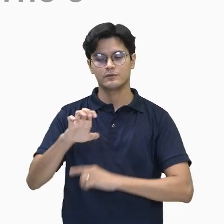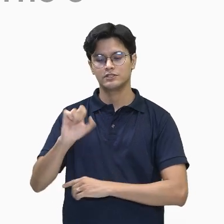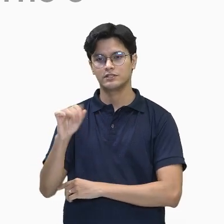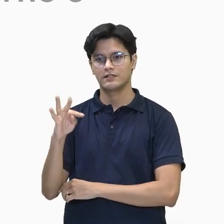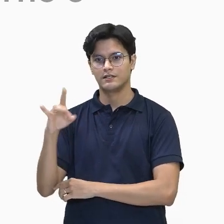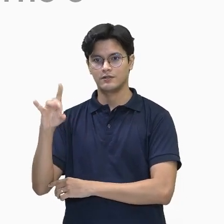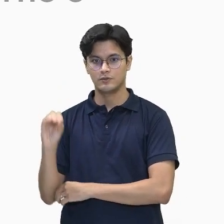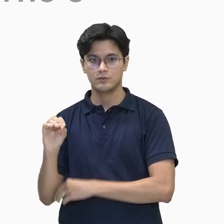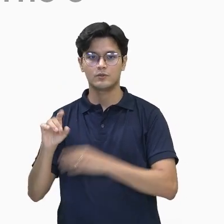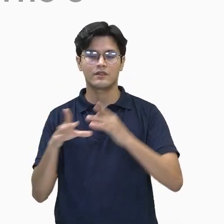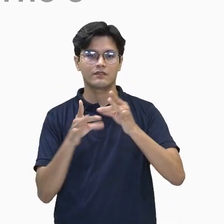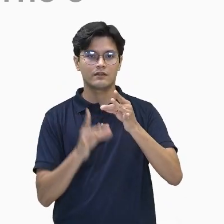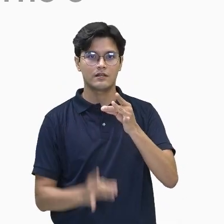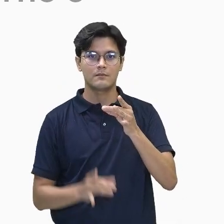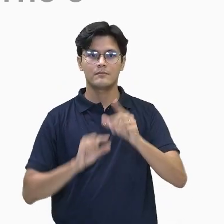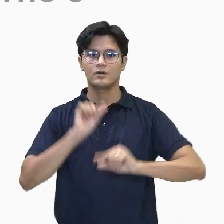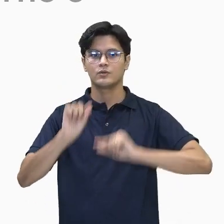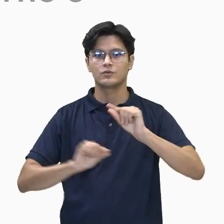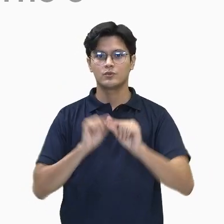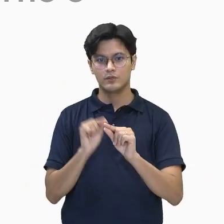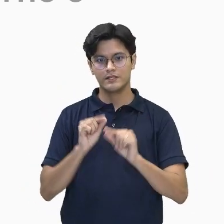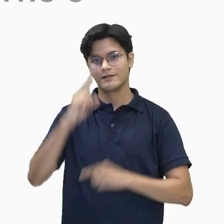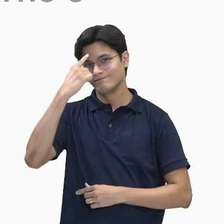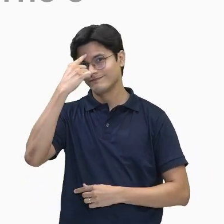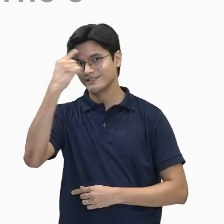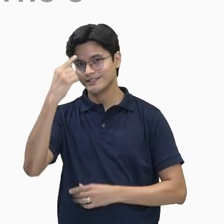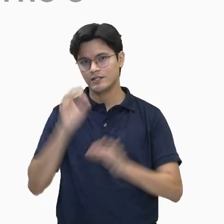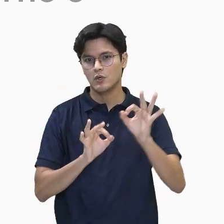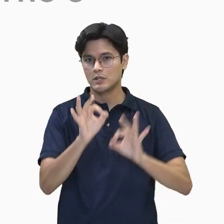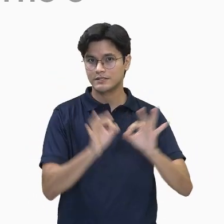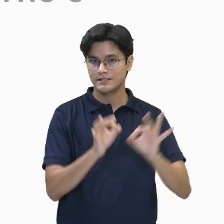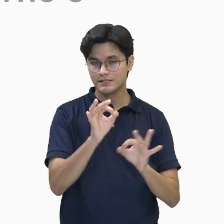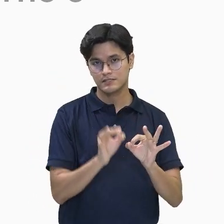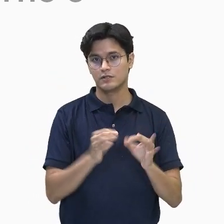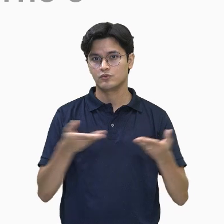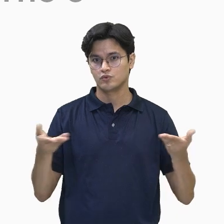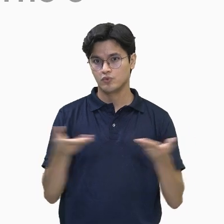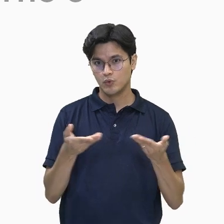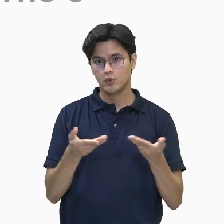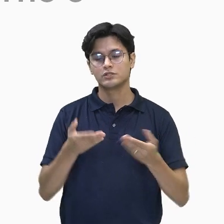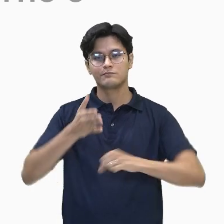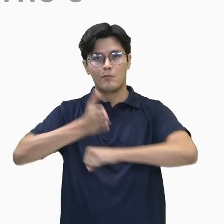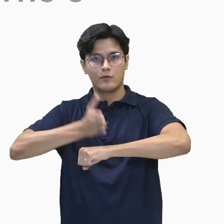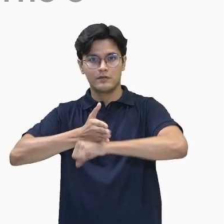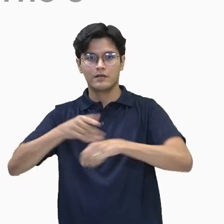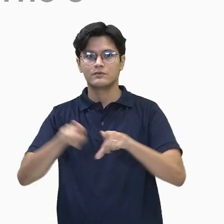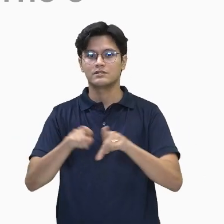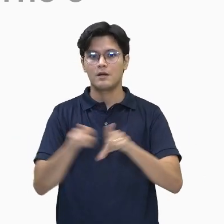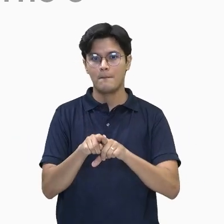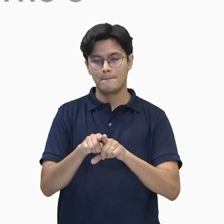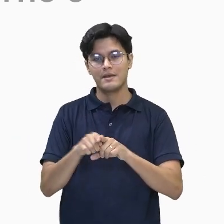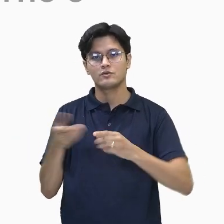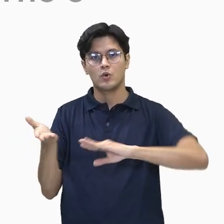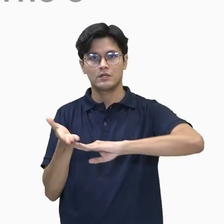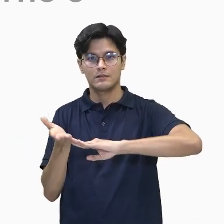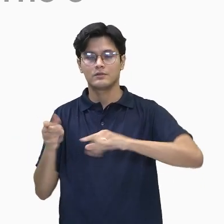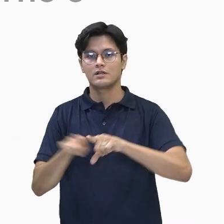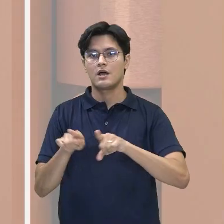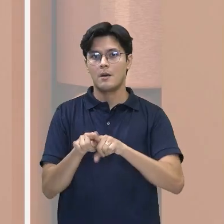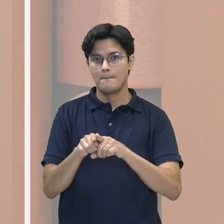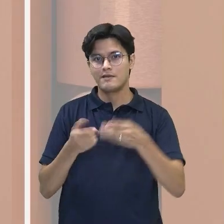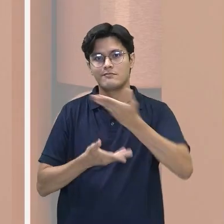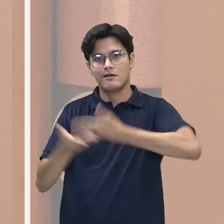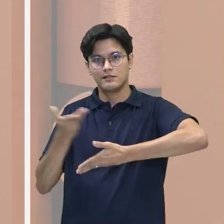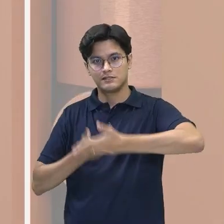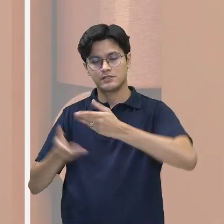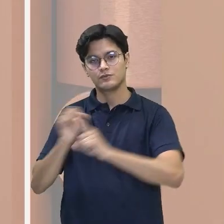temos concepções da organização do Estado moderno e contemporâneo e sua relação com a sociedade